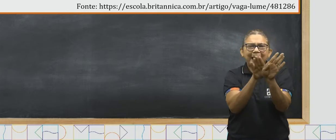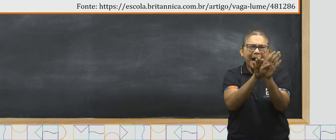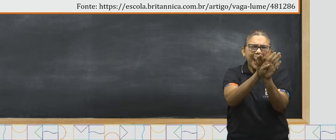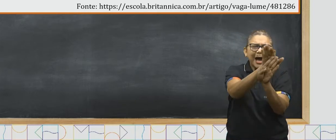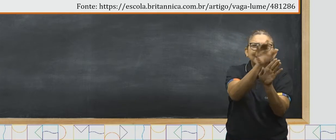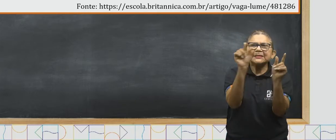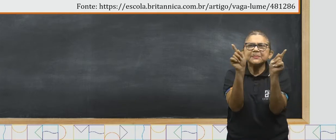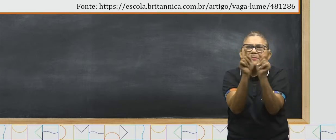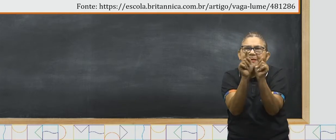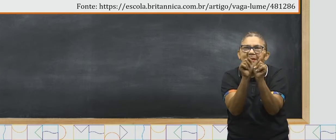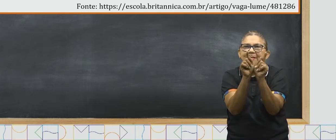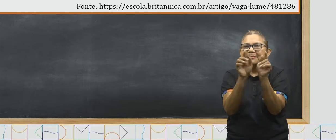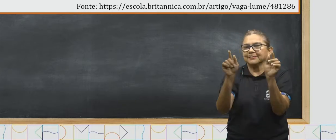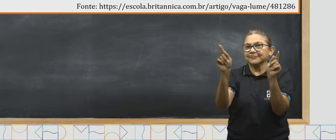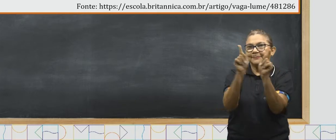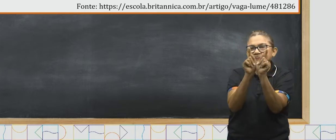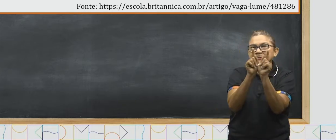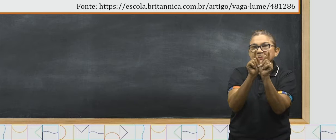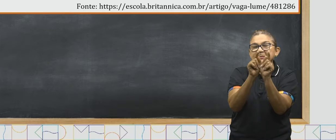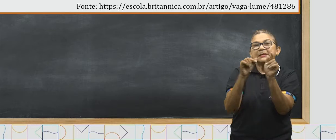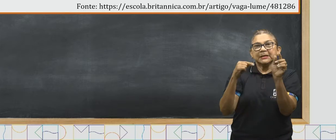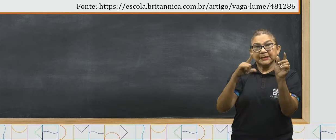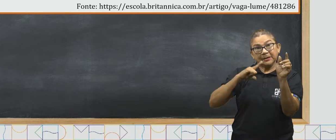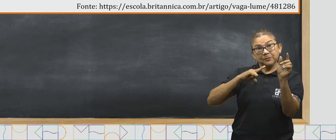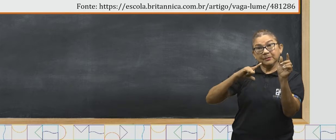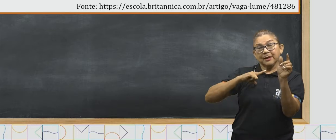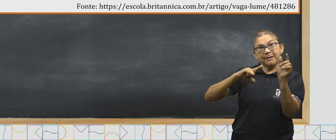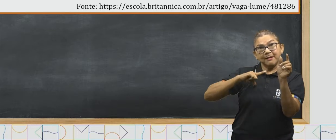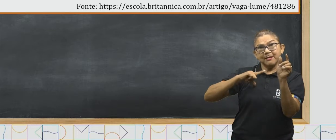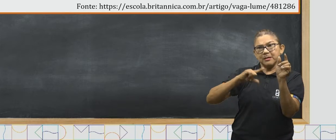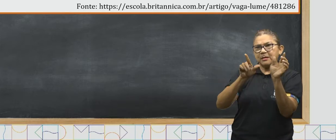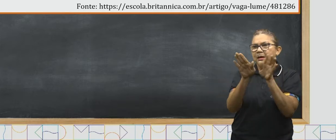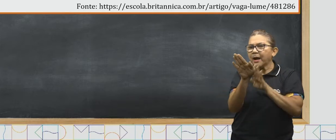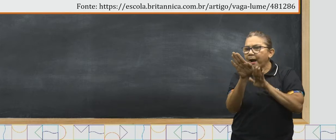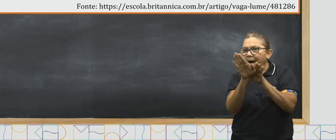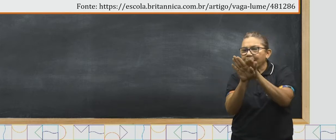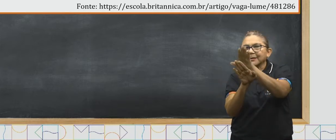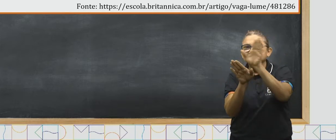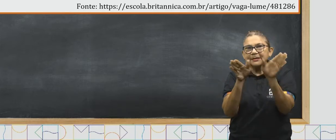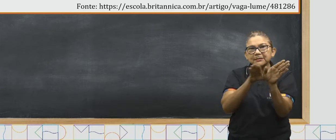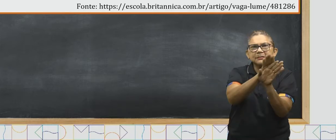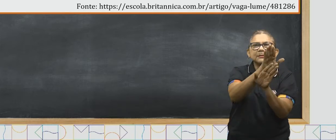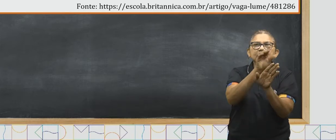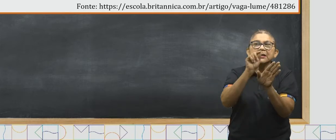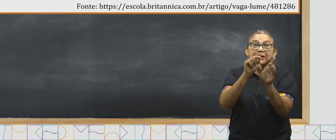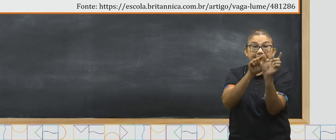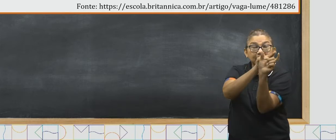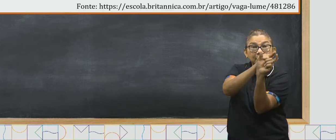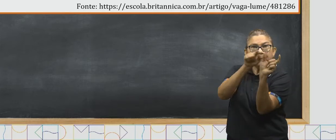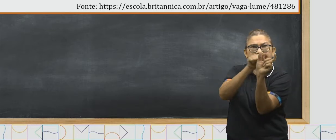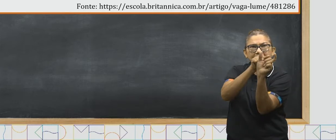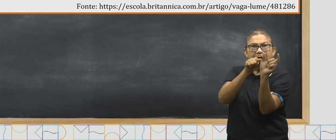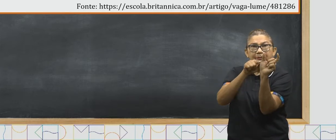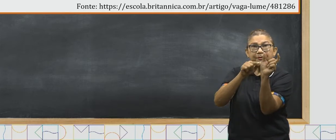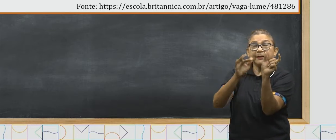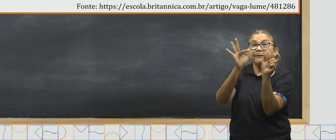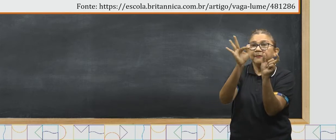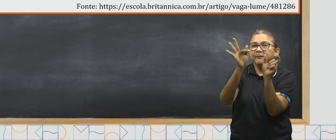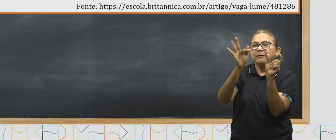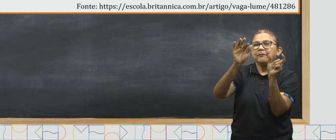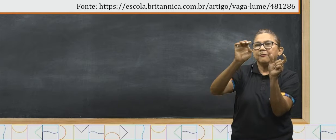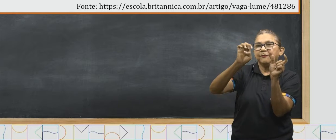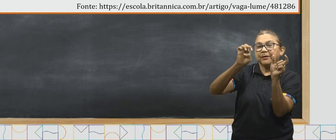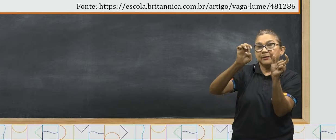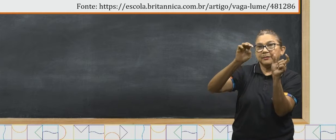possuem. Possuem está se referindo a quem? As fêmeas. Veja, mais uma